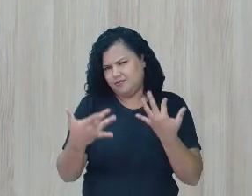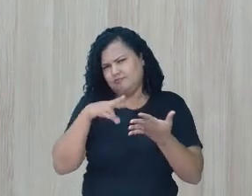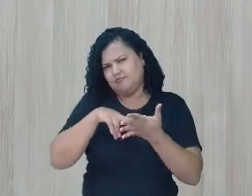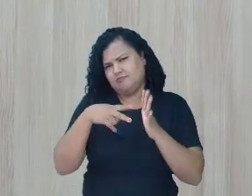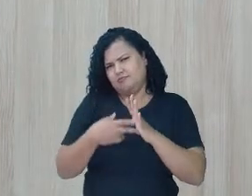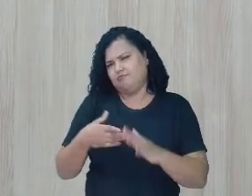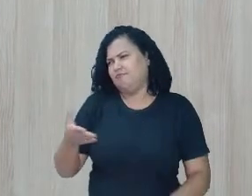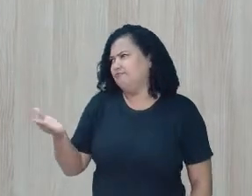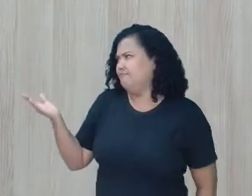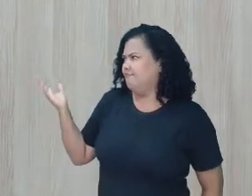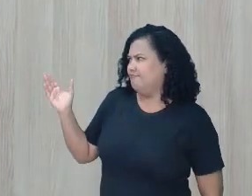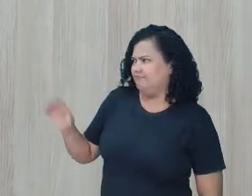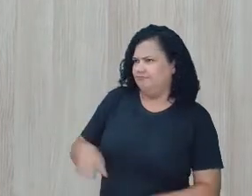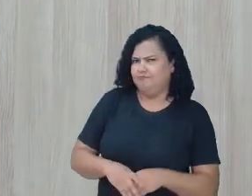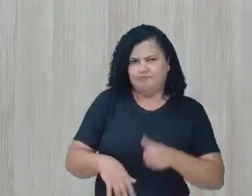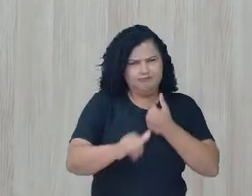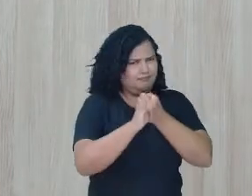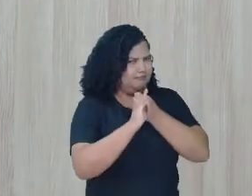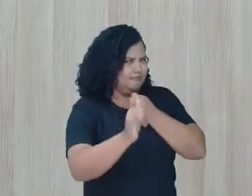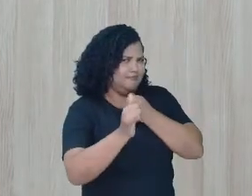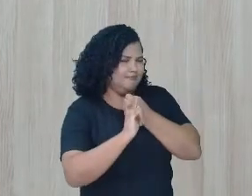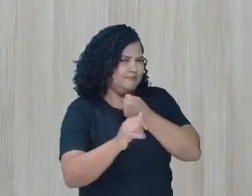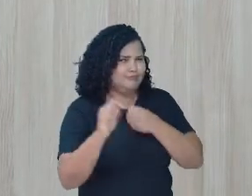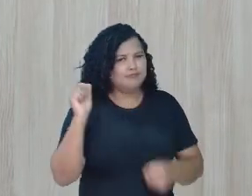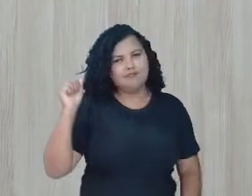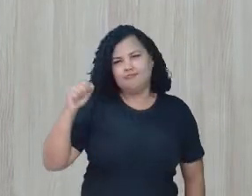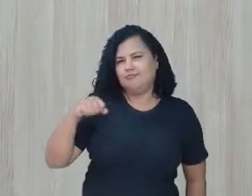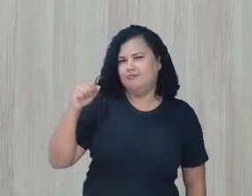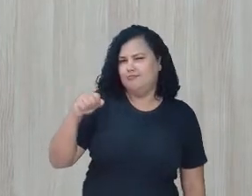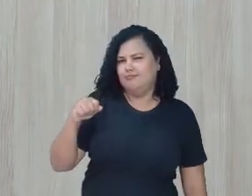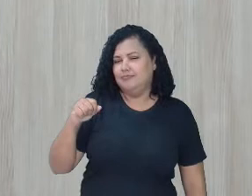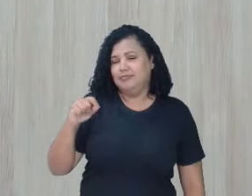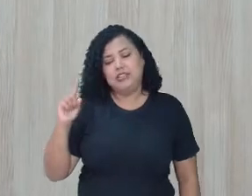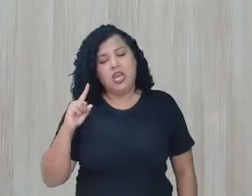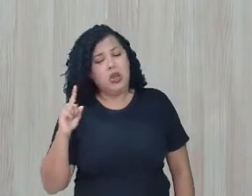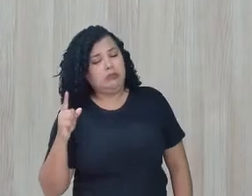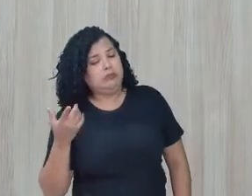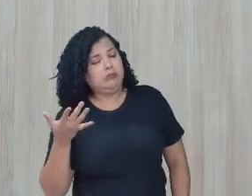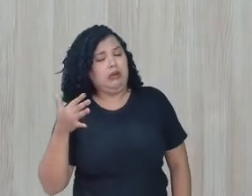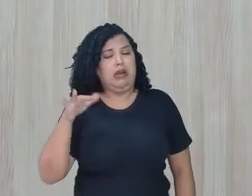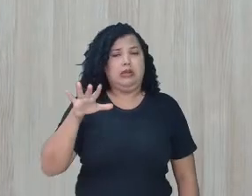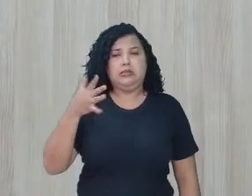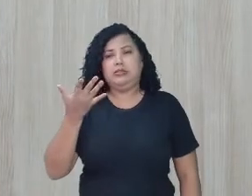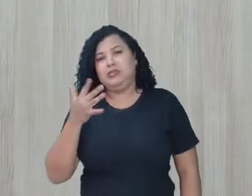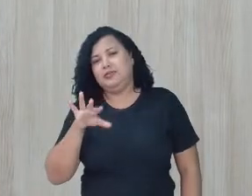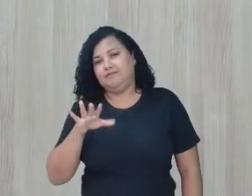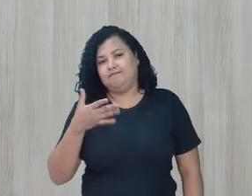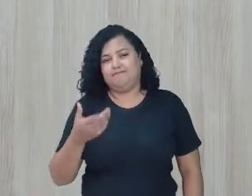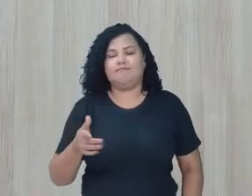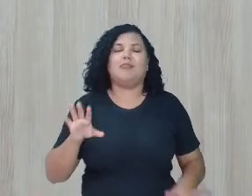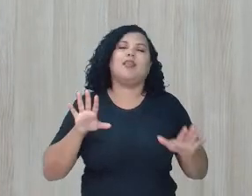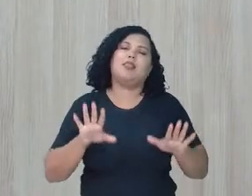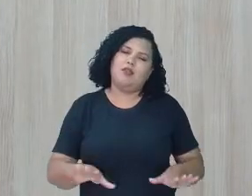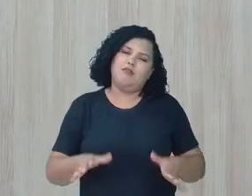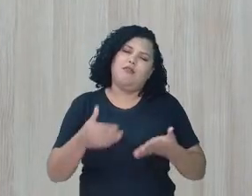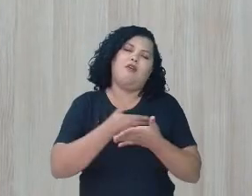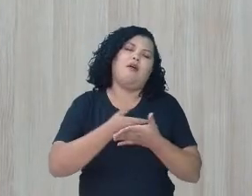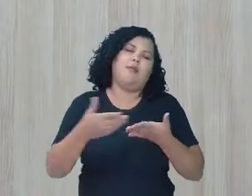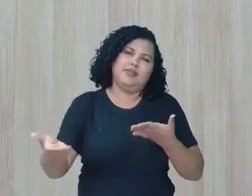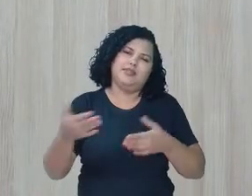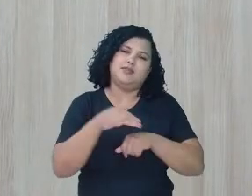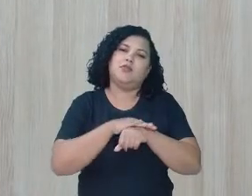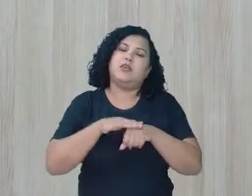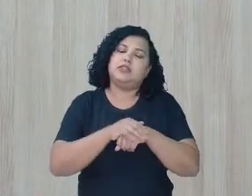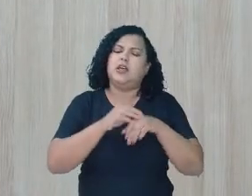crônica? Não? Sim? Talvez? Tenha uma ideia, professora, mas não sei exatamente o que é, não. Então, a gente vai conversando toda